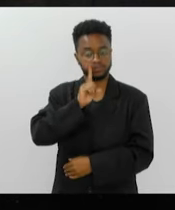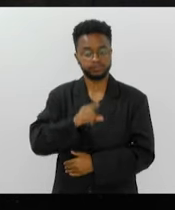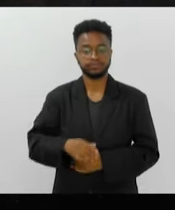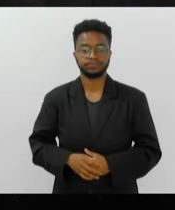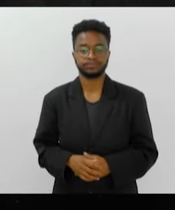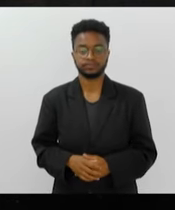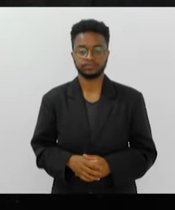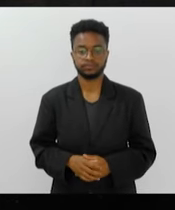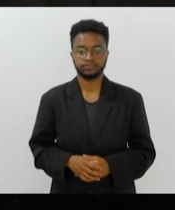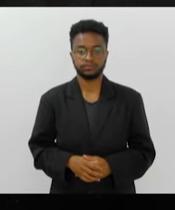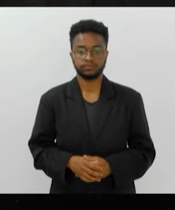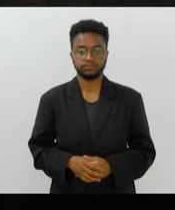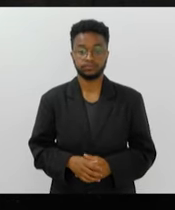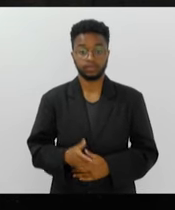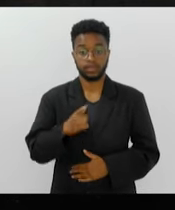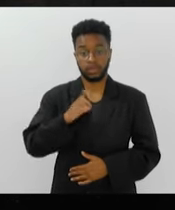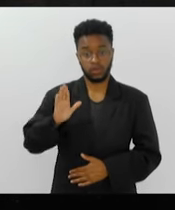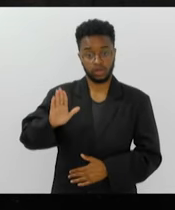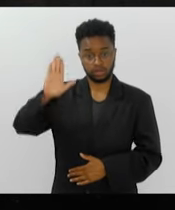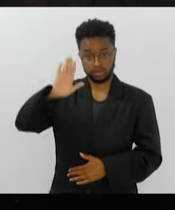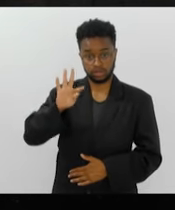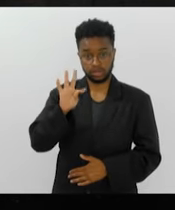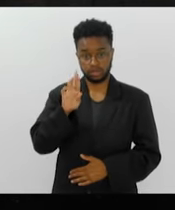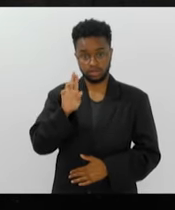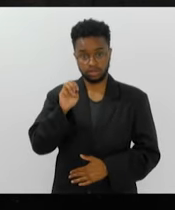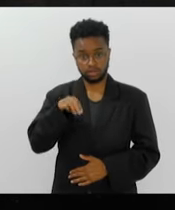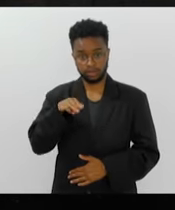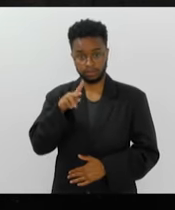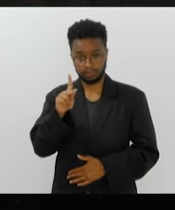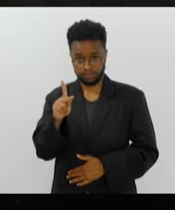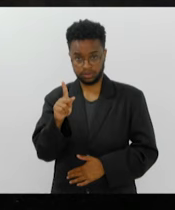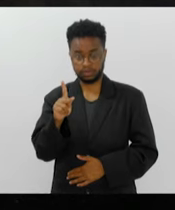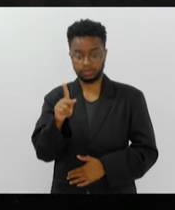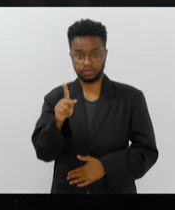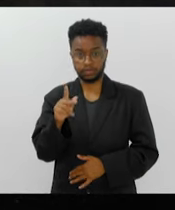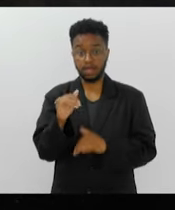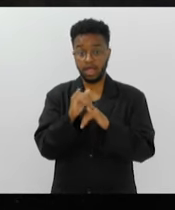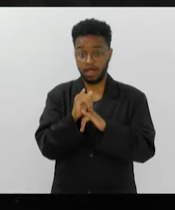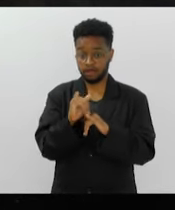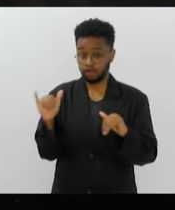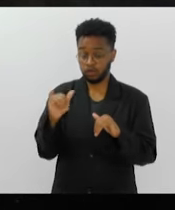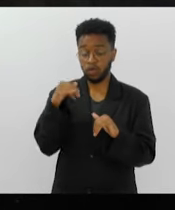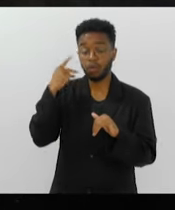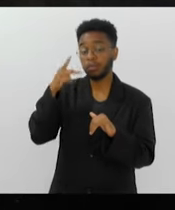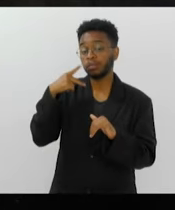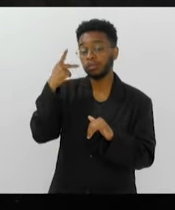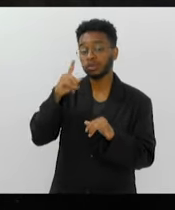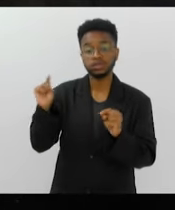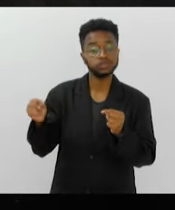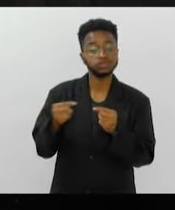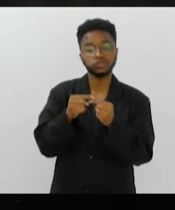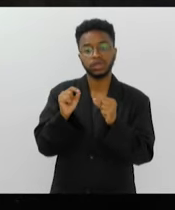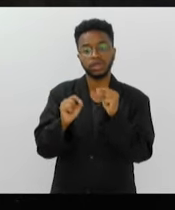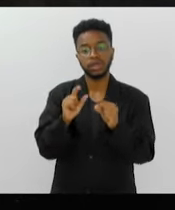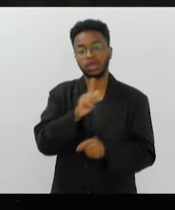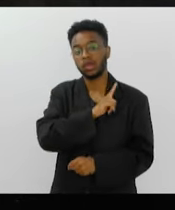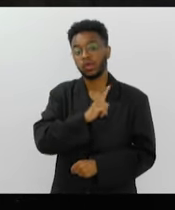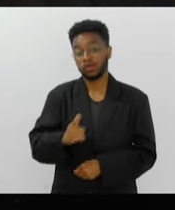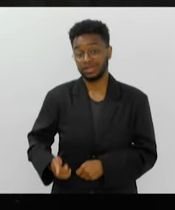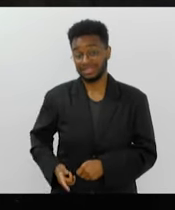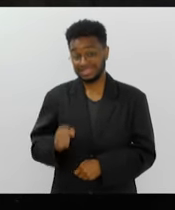o candidato trump afirmou na sua política de governo que